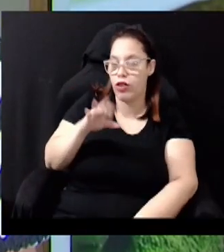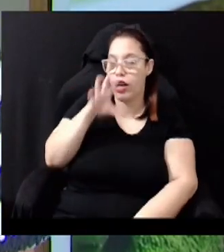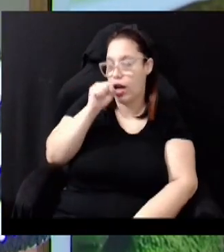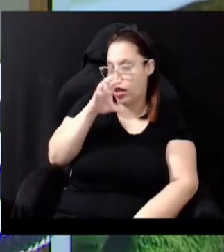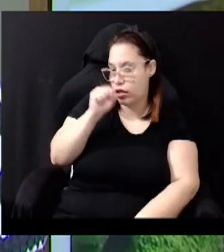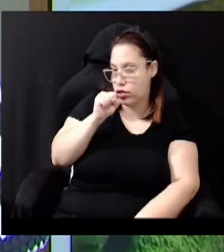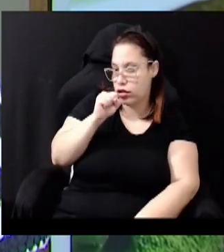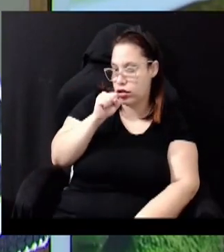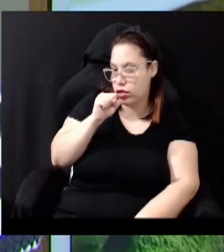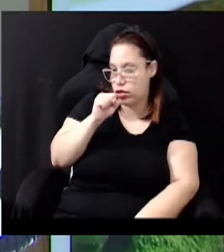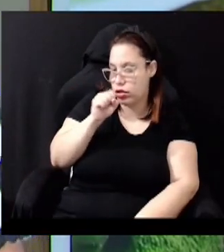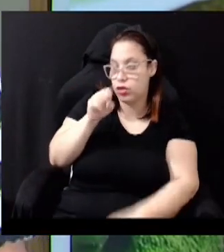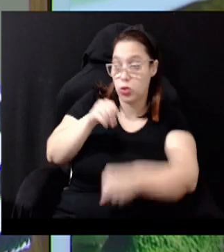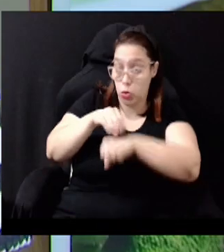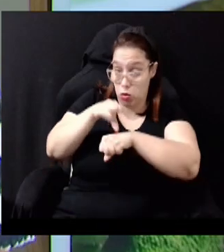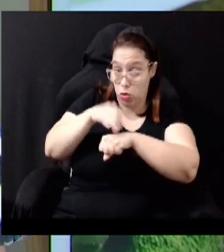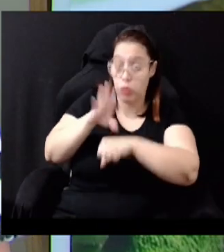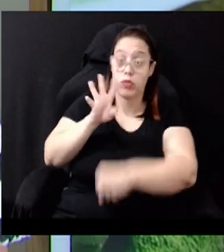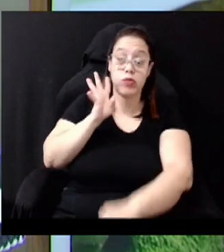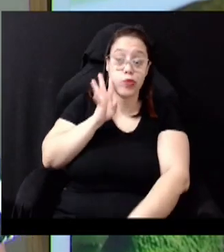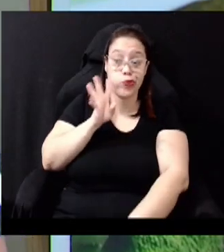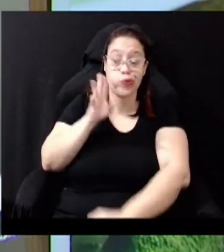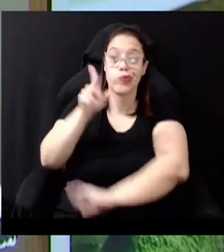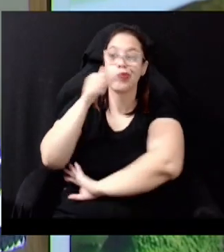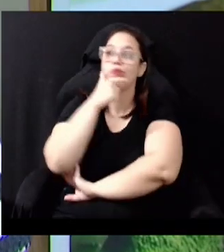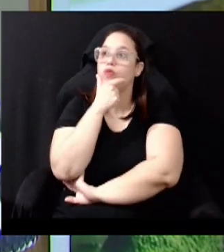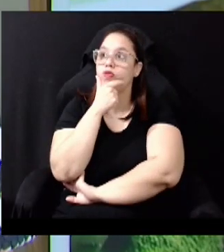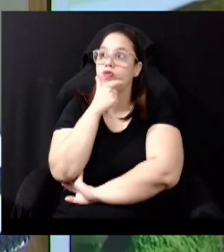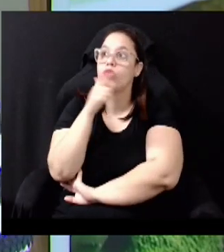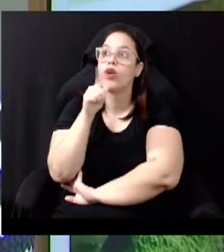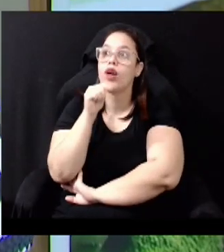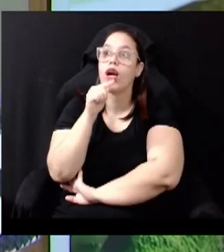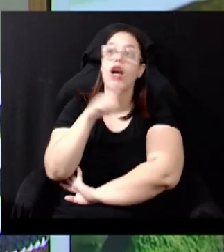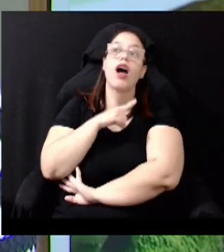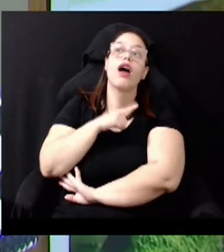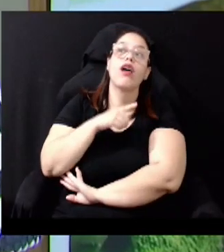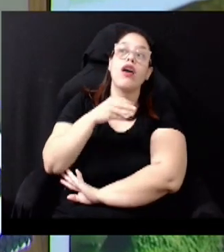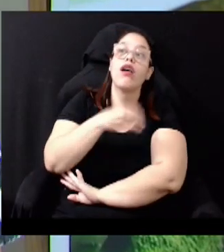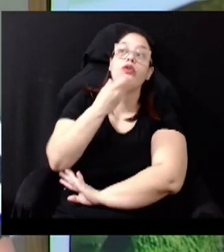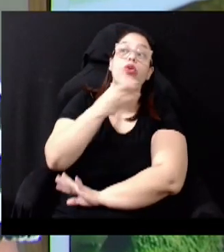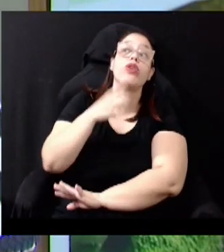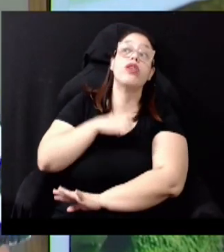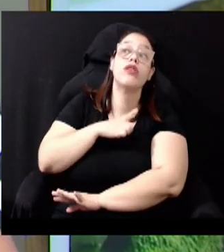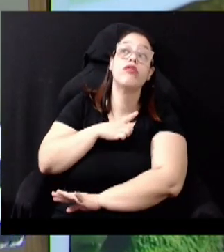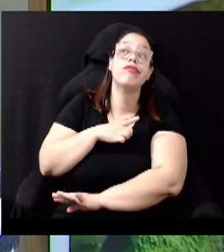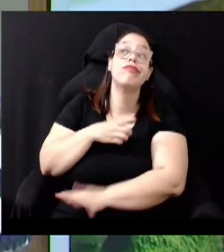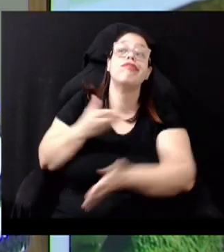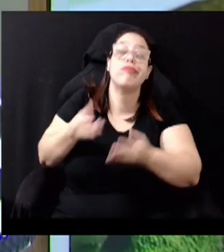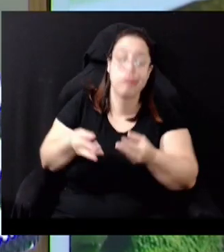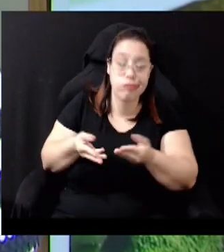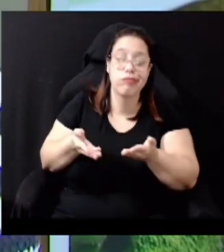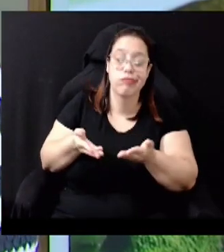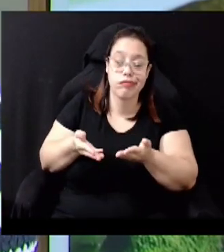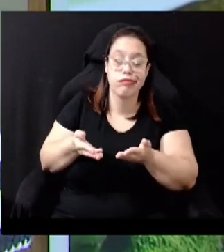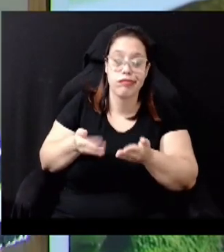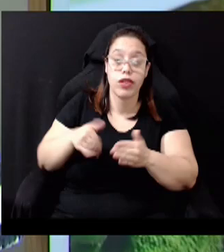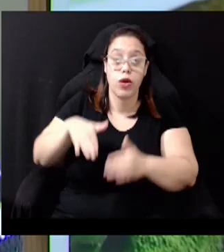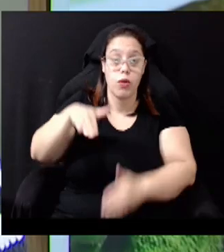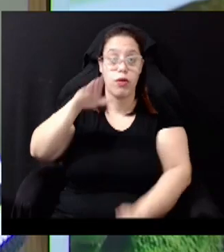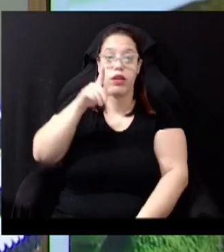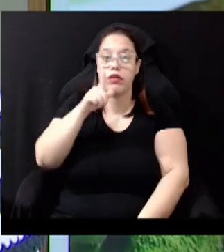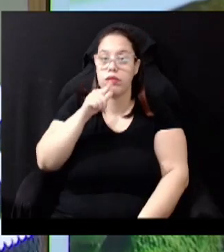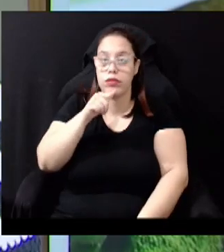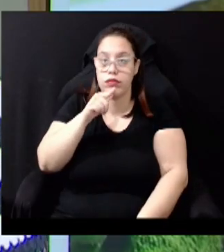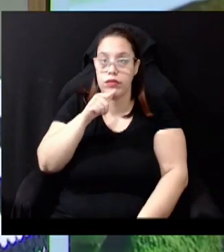dica aí legal é pensar no seguinte, no teor de água que aquela fruta, aquele alimento possui. Então, quanto mais água ele tiver,